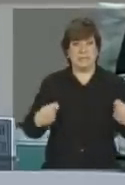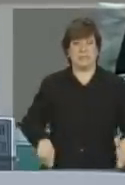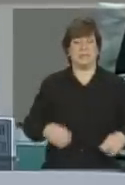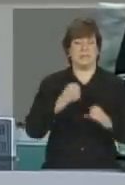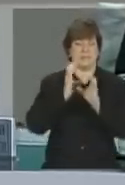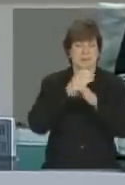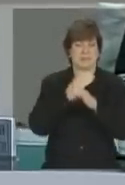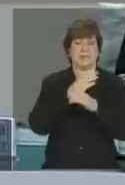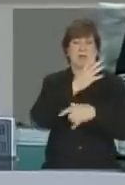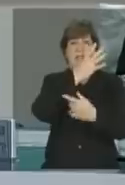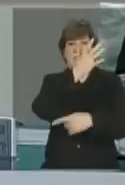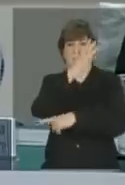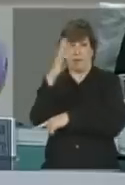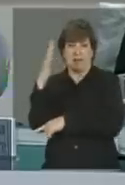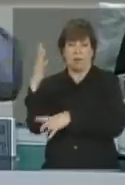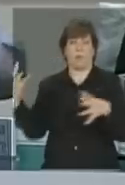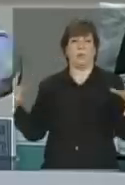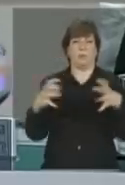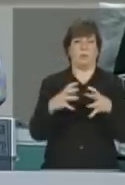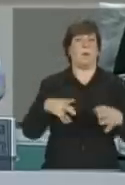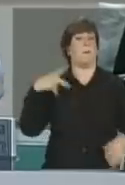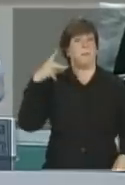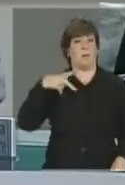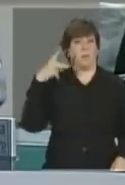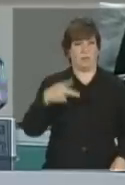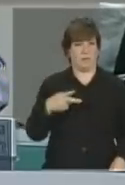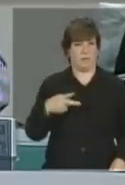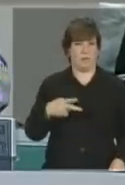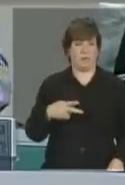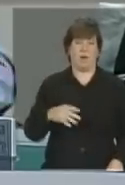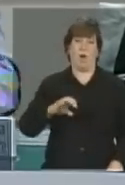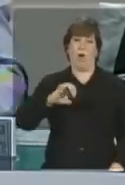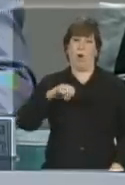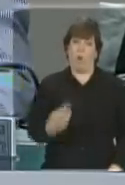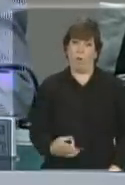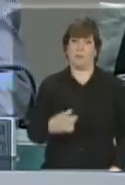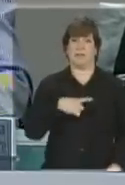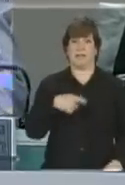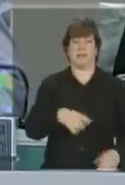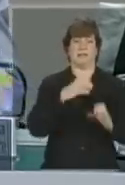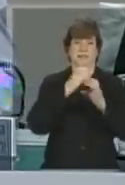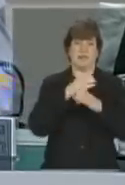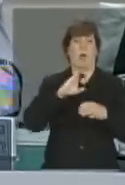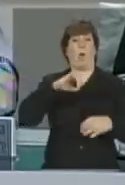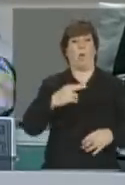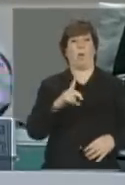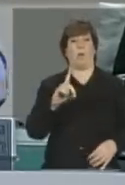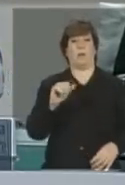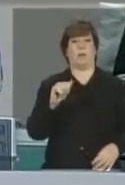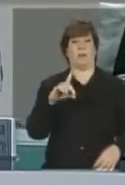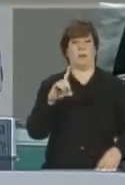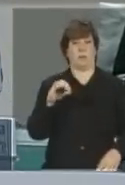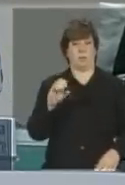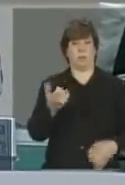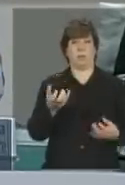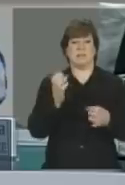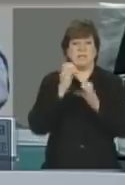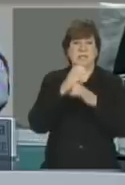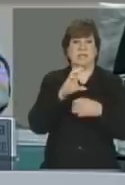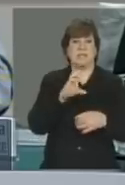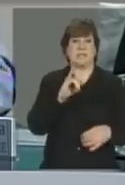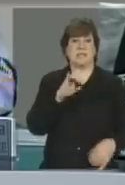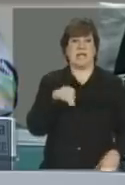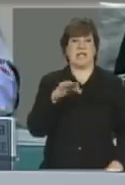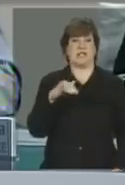ambiental da política. Ou se tem ciência, ou se tem dado científico para influenciar